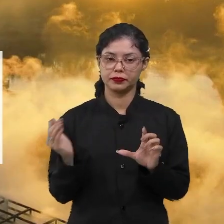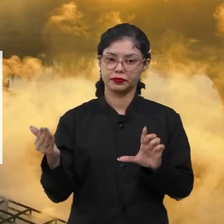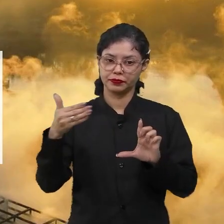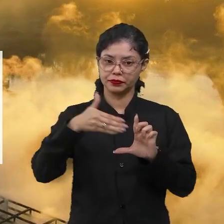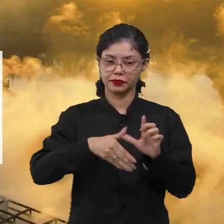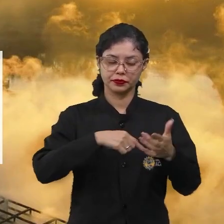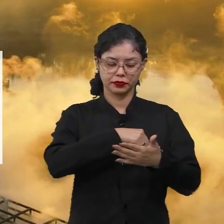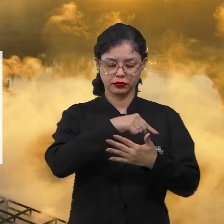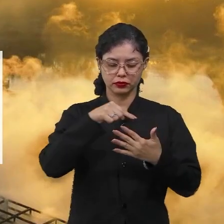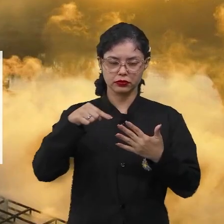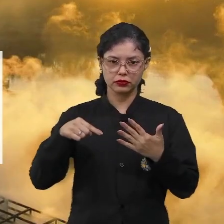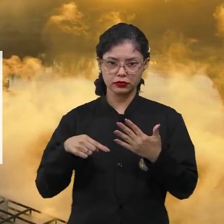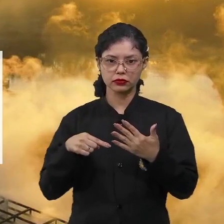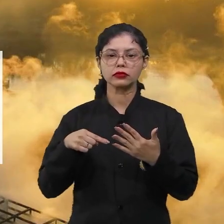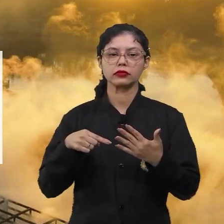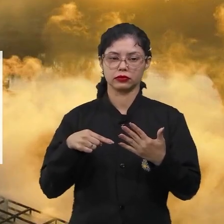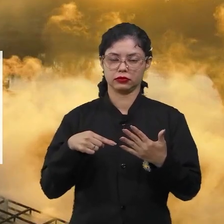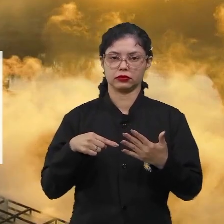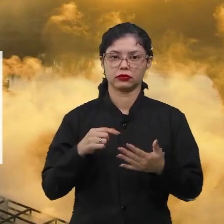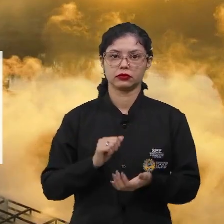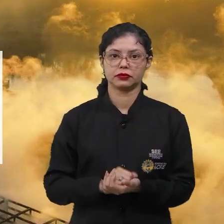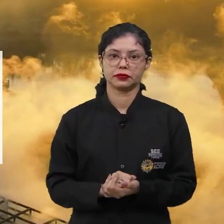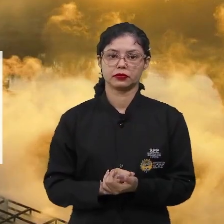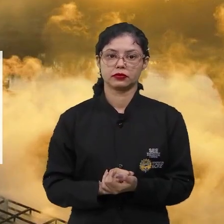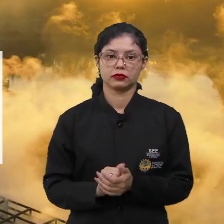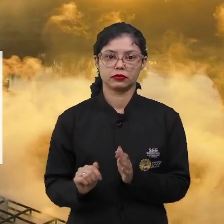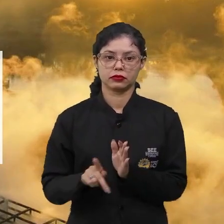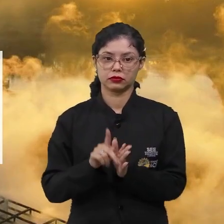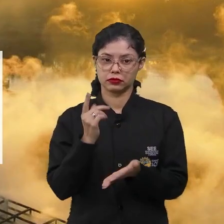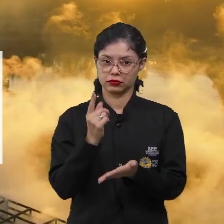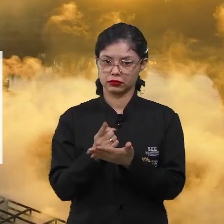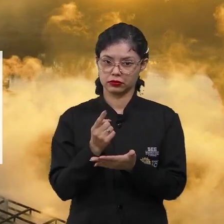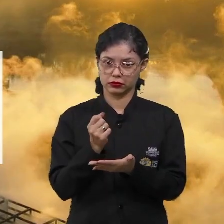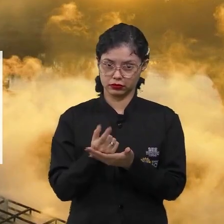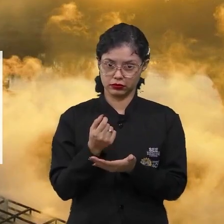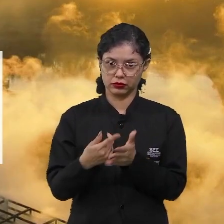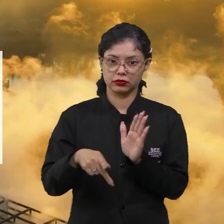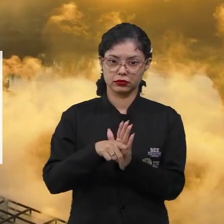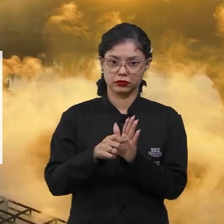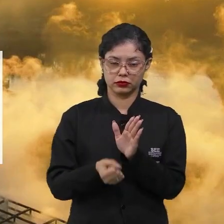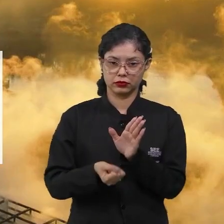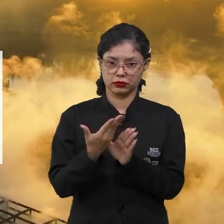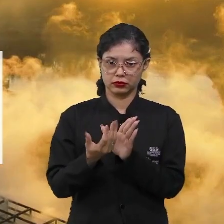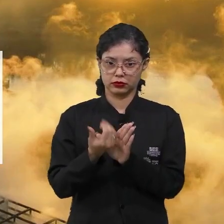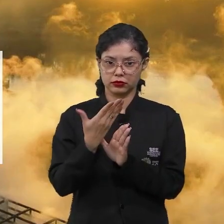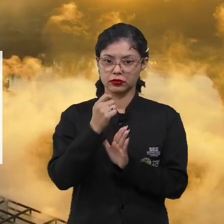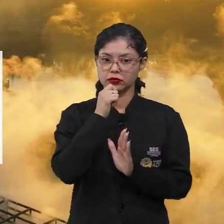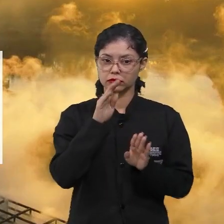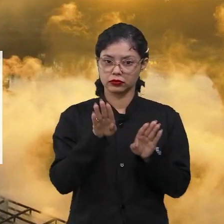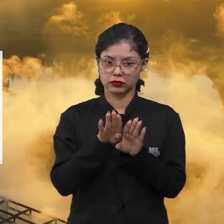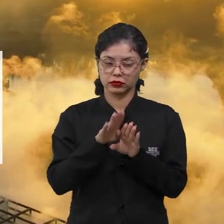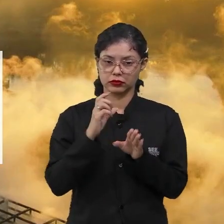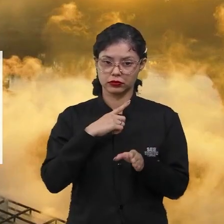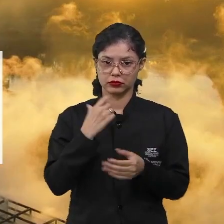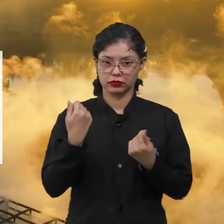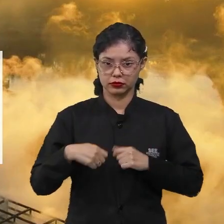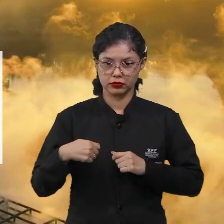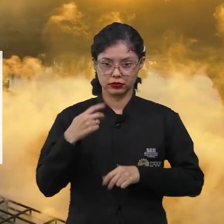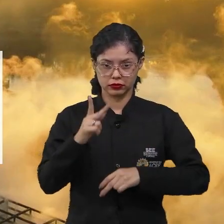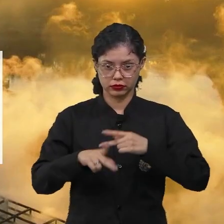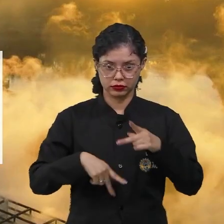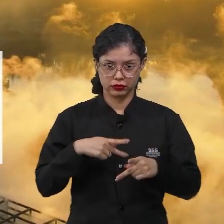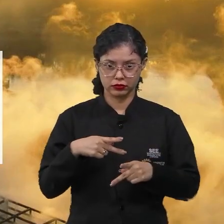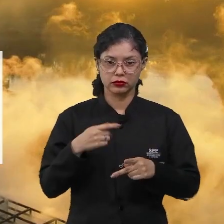acesso a diversos recursos. Então, o alto consumo, por causa da população que precisa consumir, é